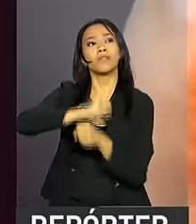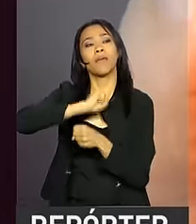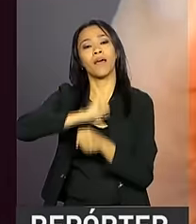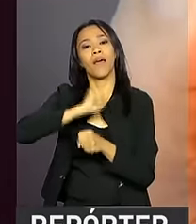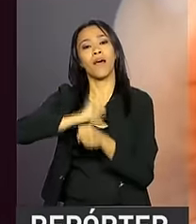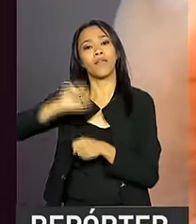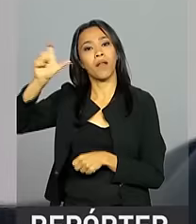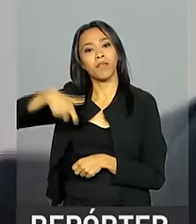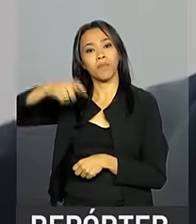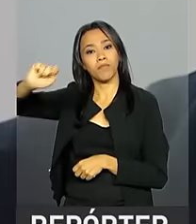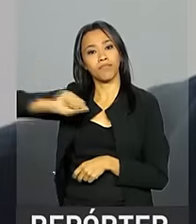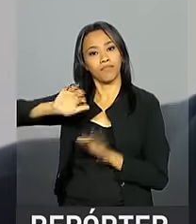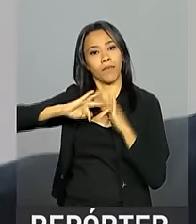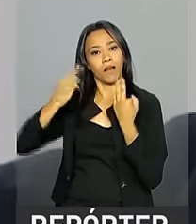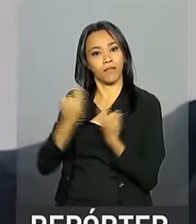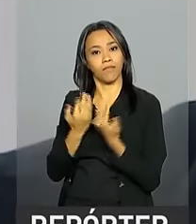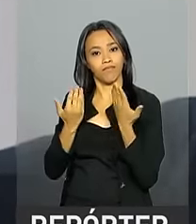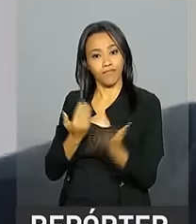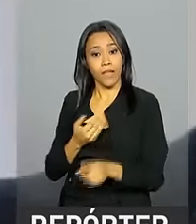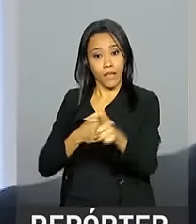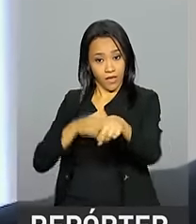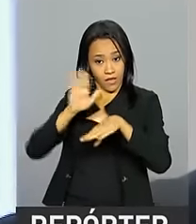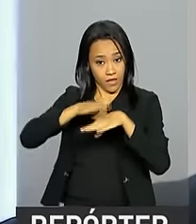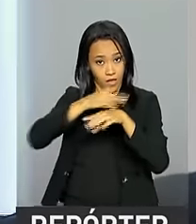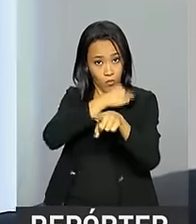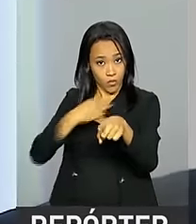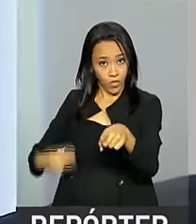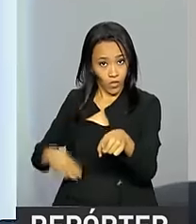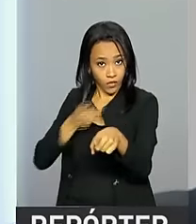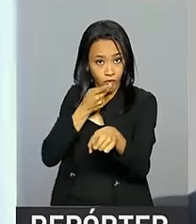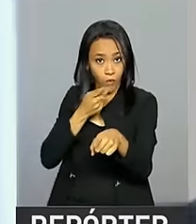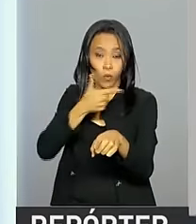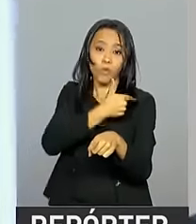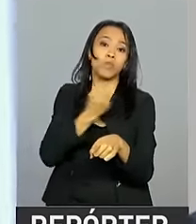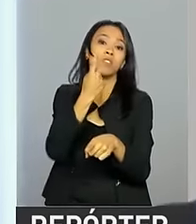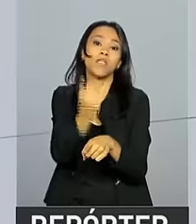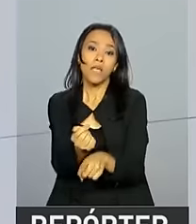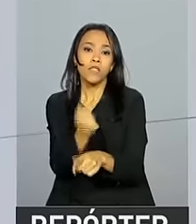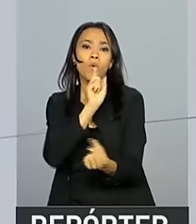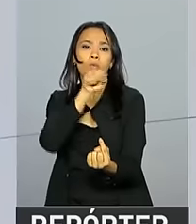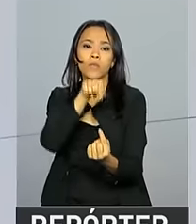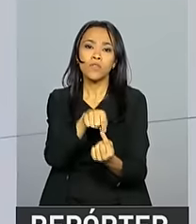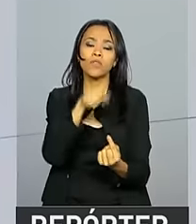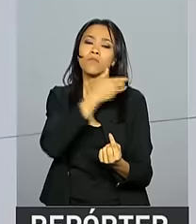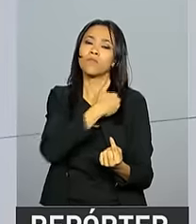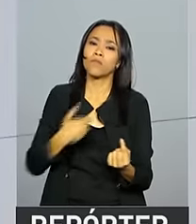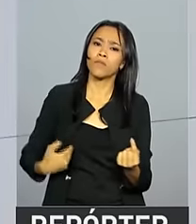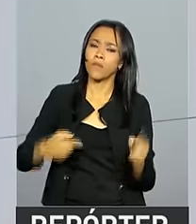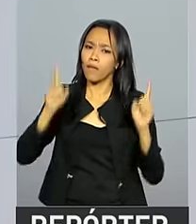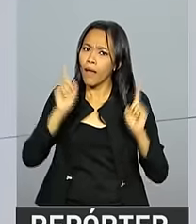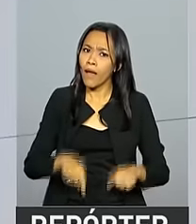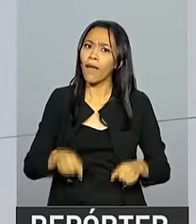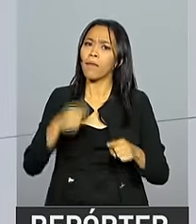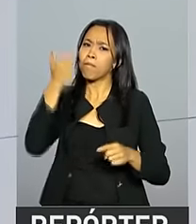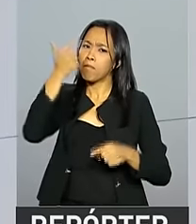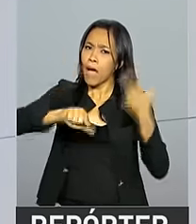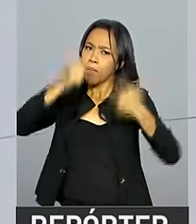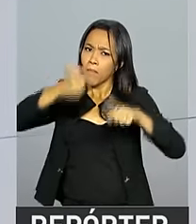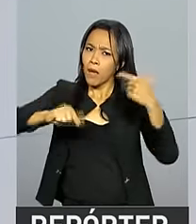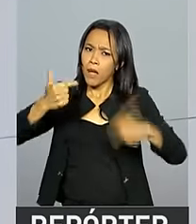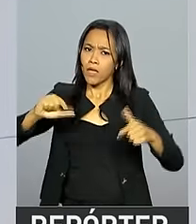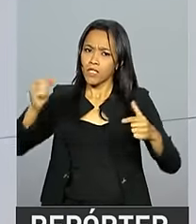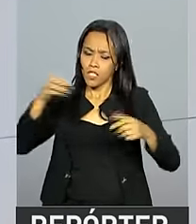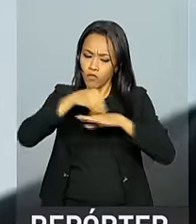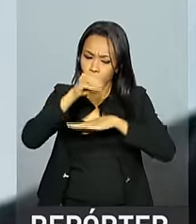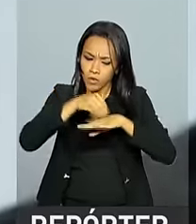receber o benefício. Segundo o ministro Osmar Terra, em 2017, o objetivo do governo é ampliar esse banco de dados